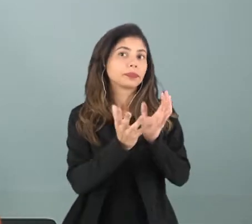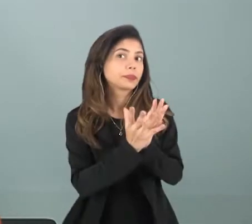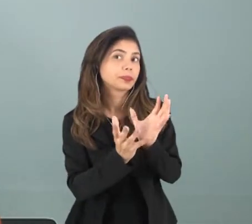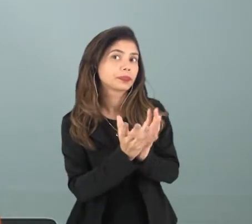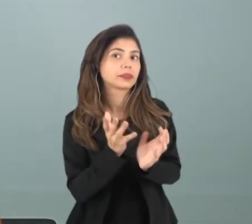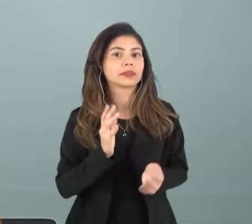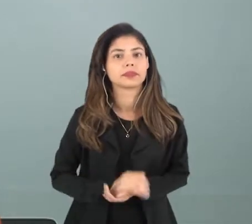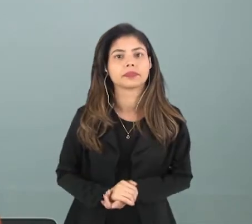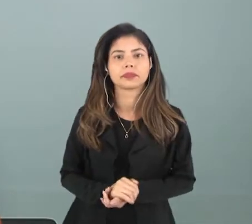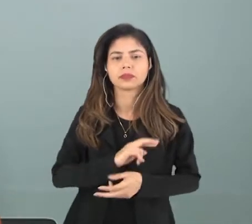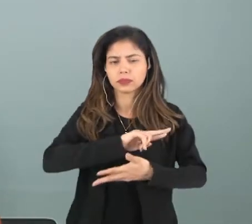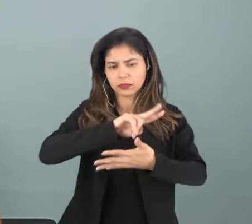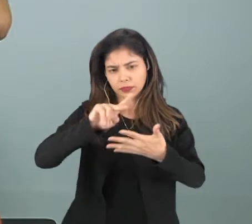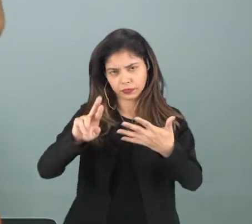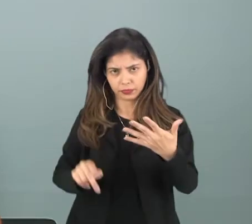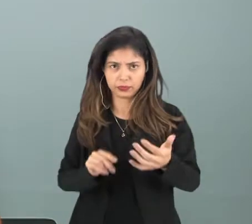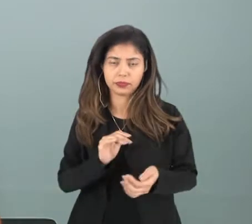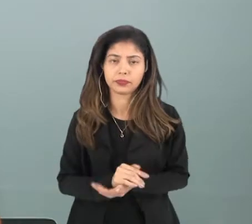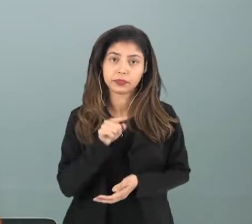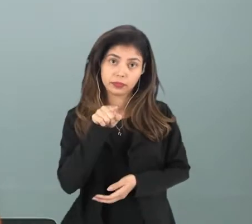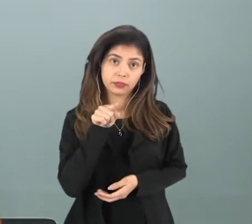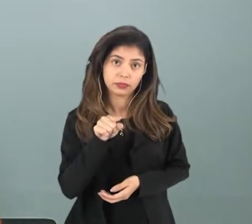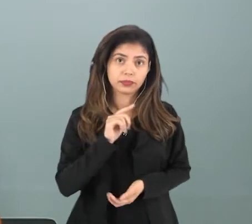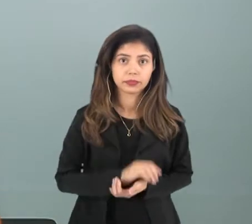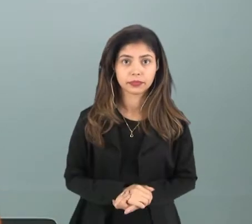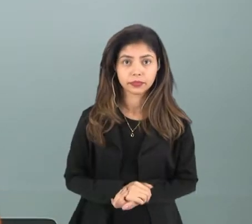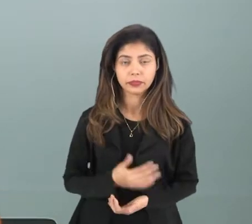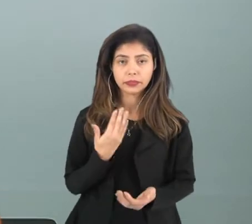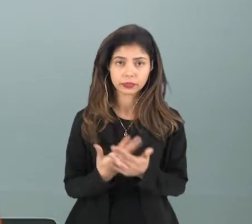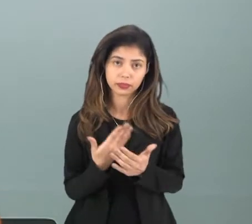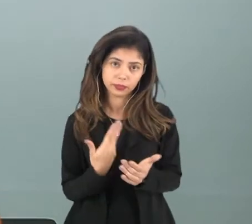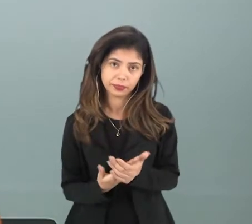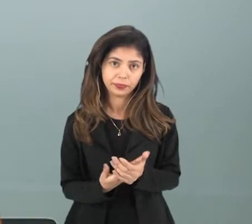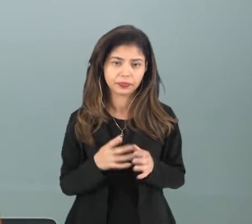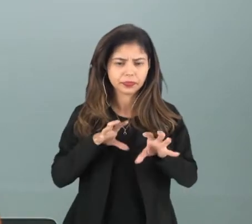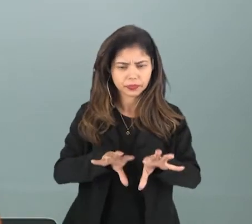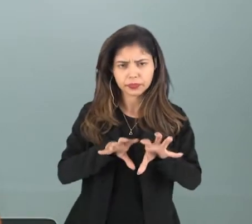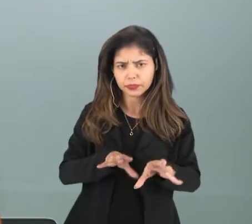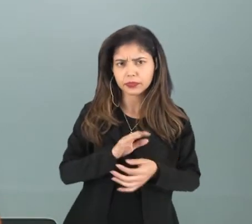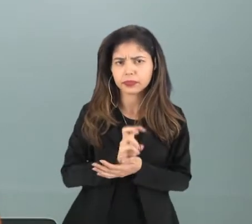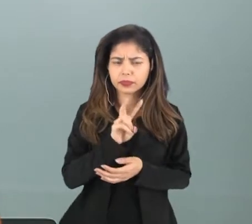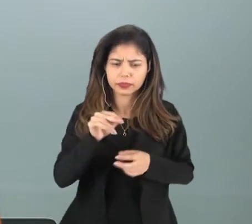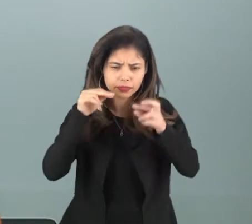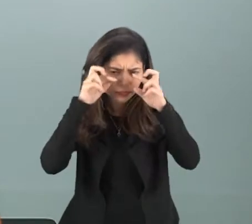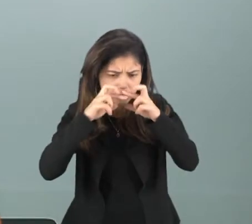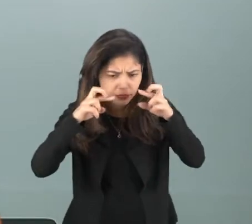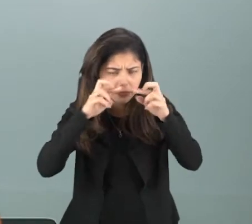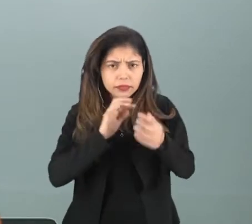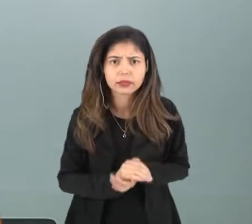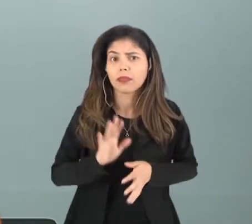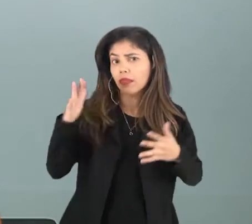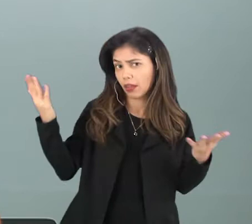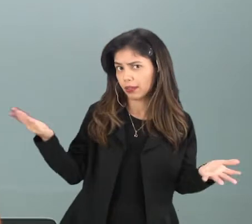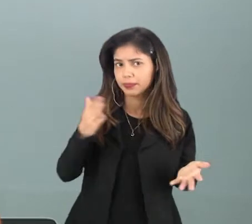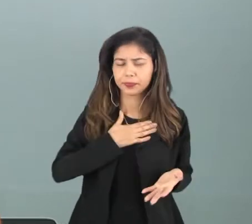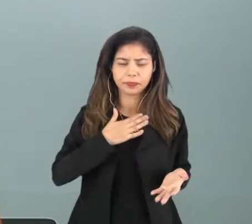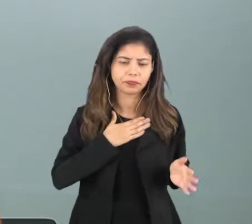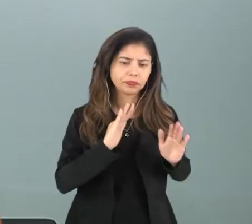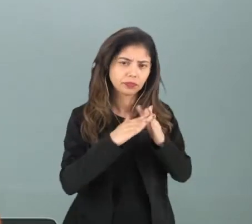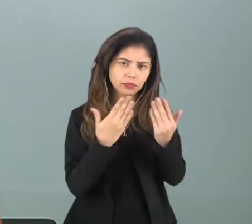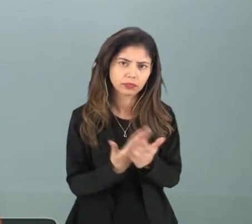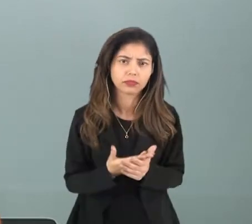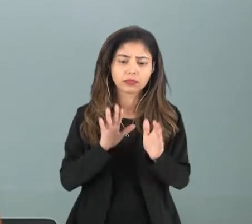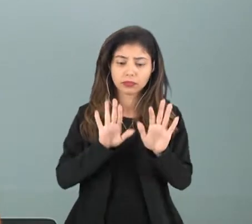ali, indiferentes, né? Você que está aí na zona rural, você que estuda assim, dessa forma, você vai observar, né? Você vai falar, minha escola é assim, a